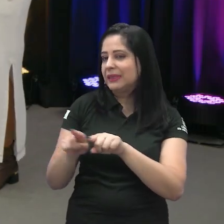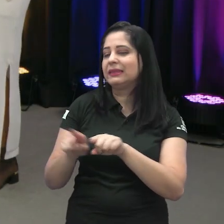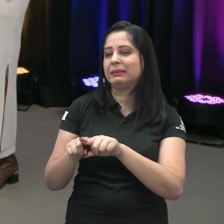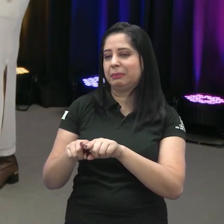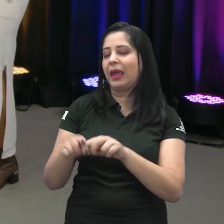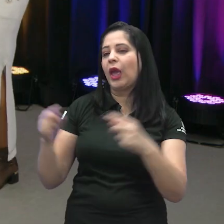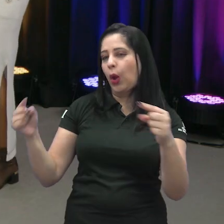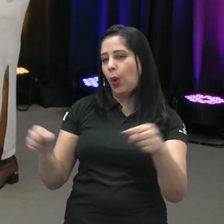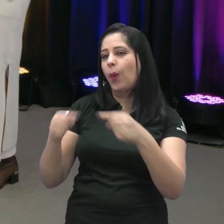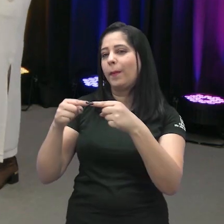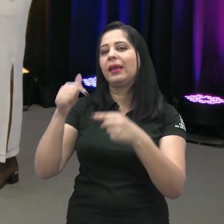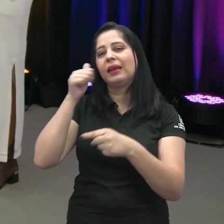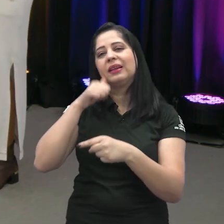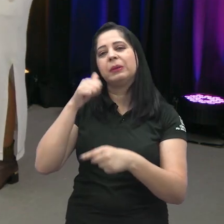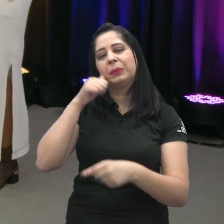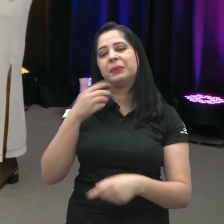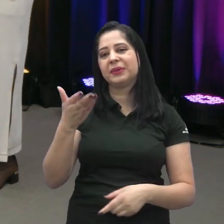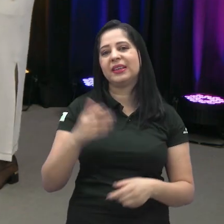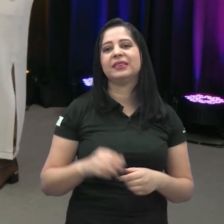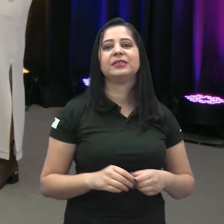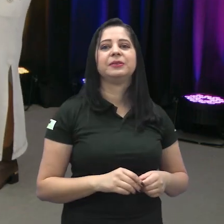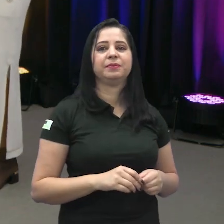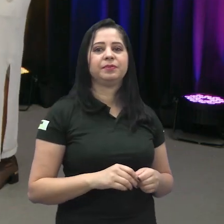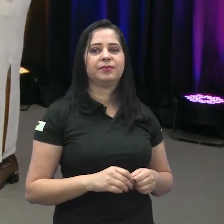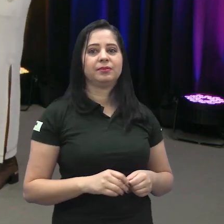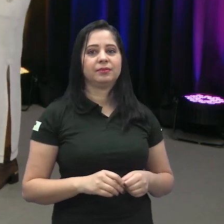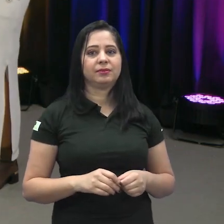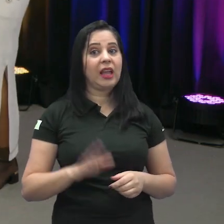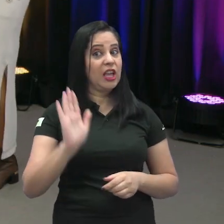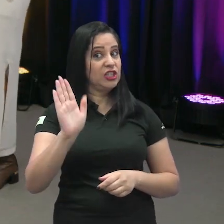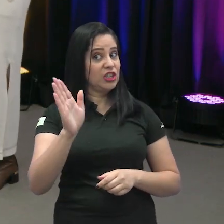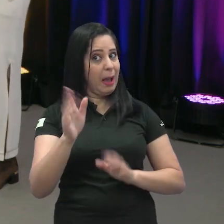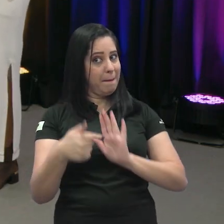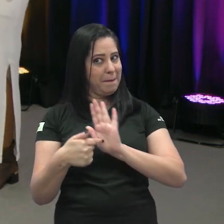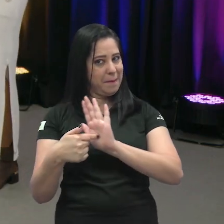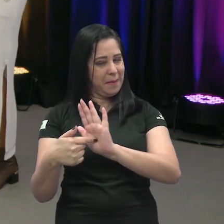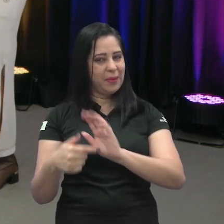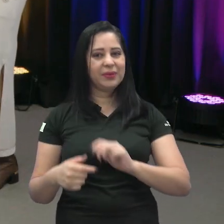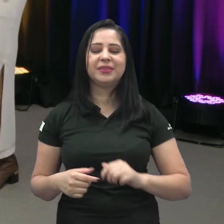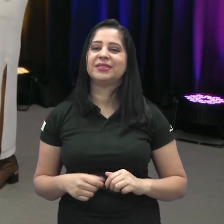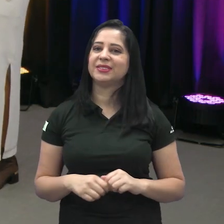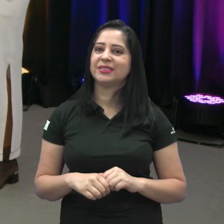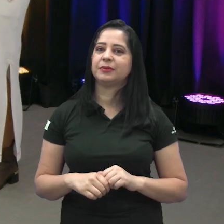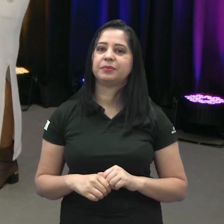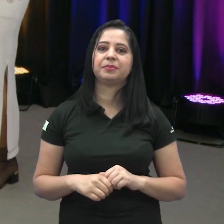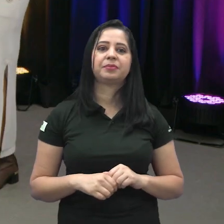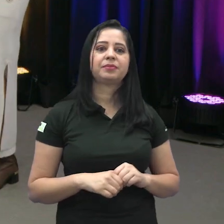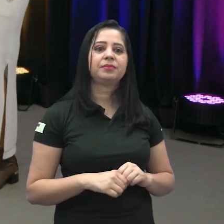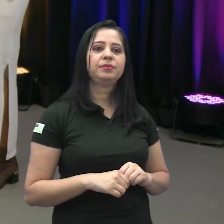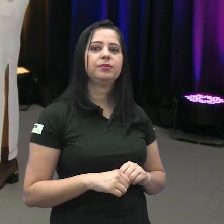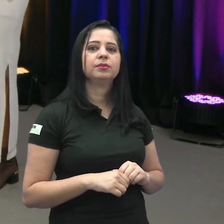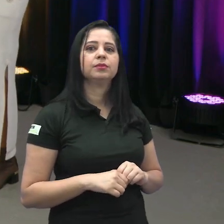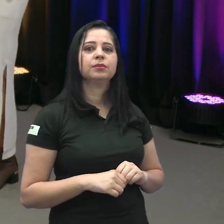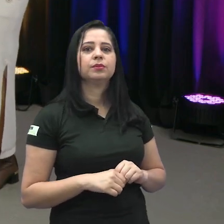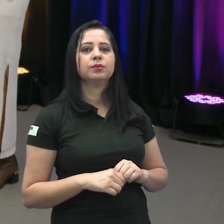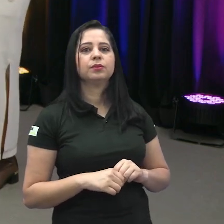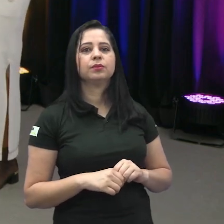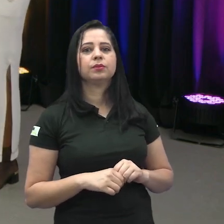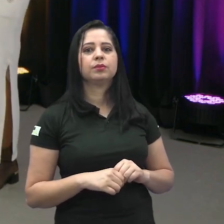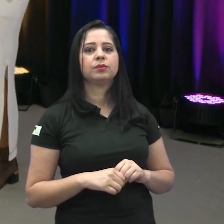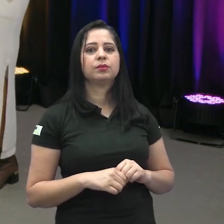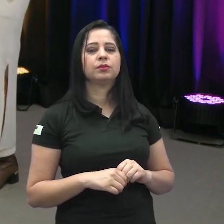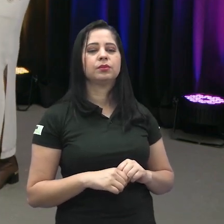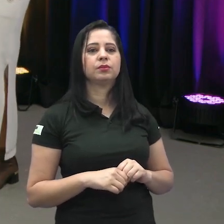yin yang, feminina, cura do sagrado, legal. Exato. Legal, fica aí que já já a gente mostra, hein? Tá. Como você